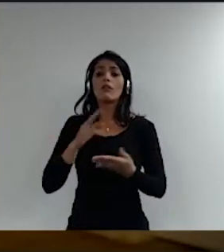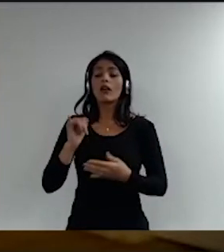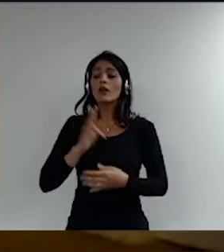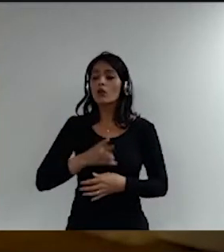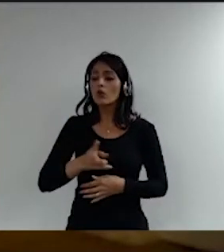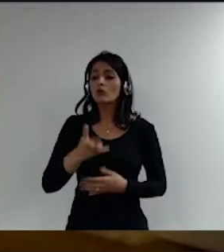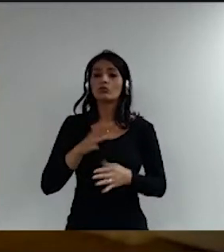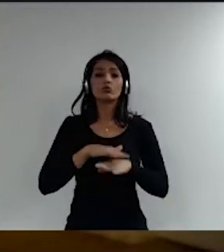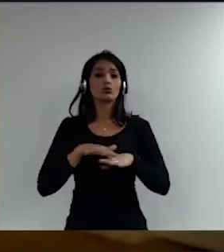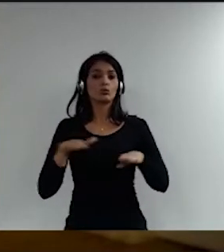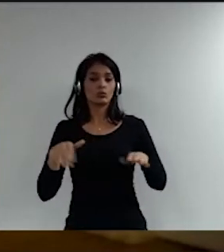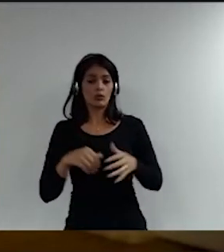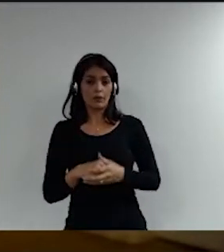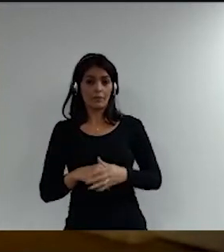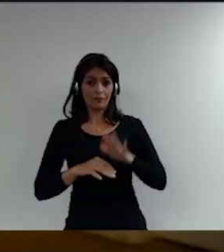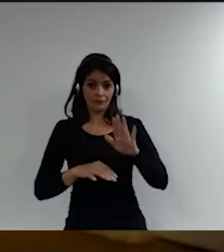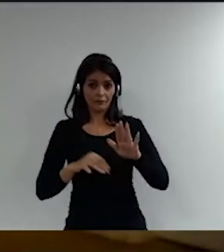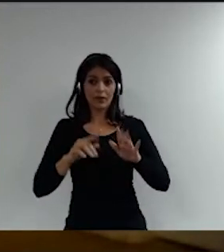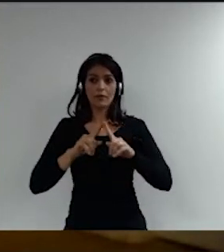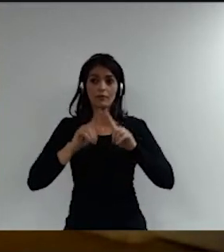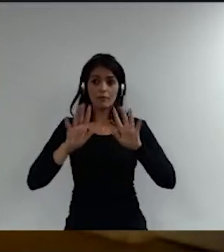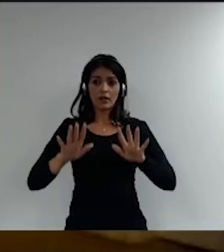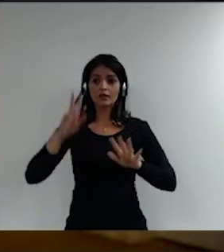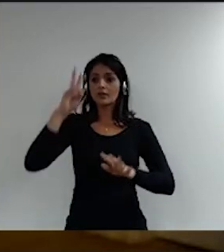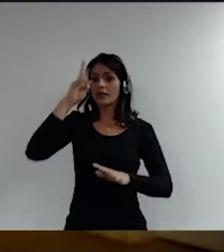assim. Lembrando,